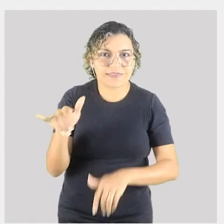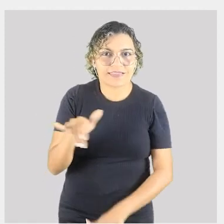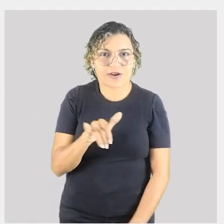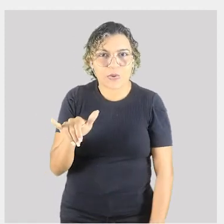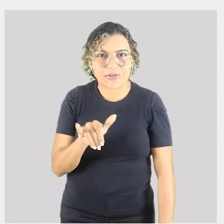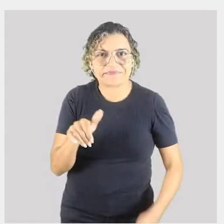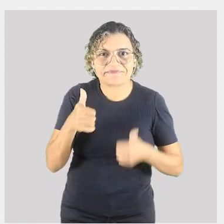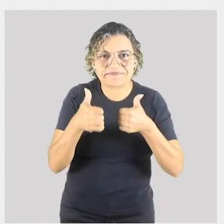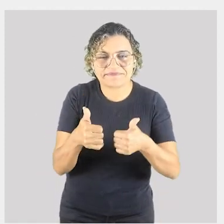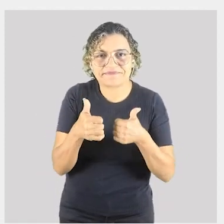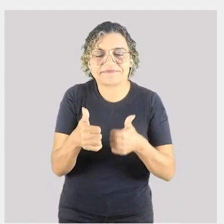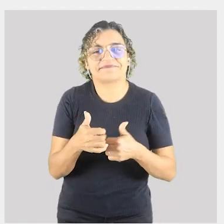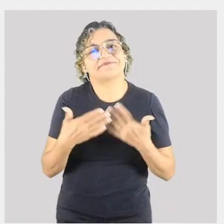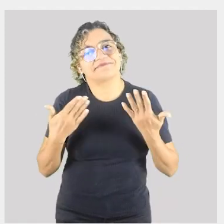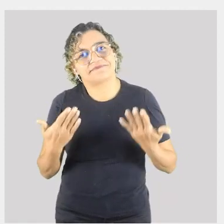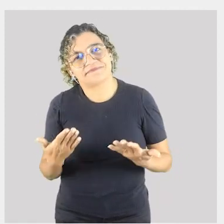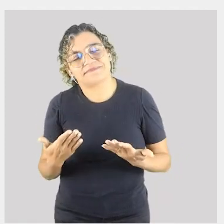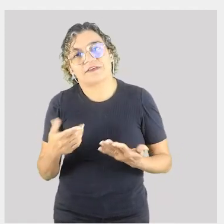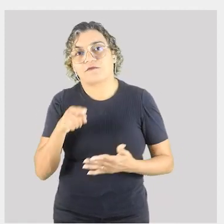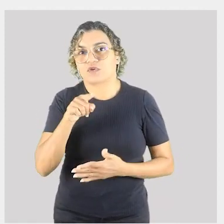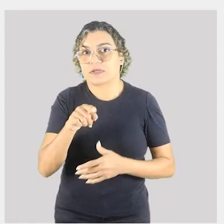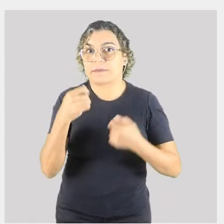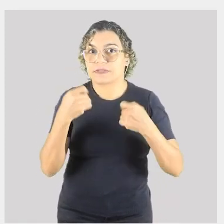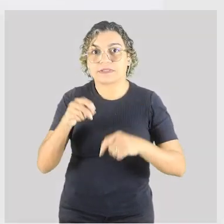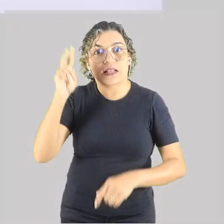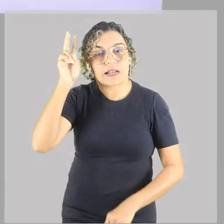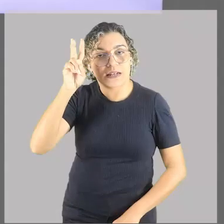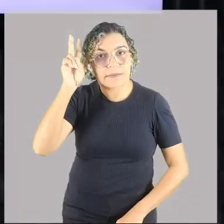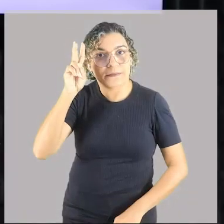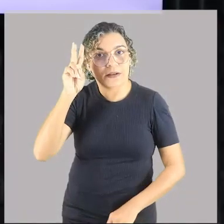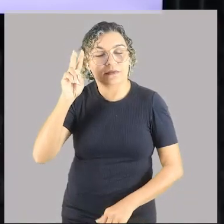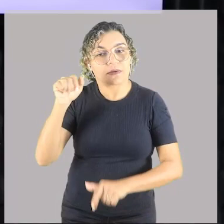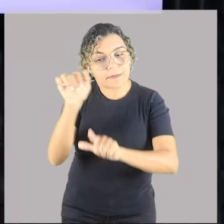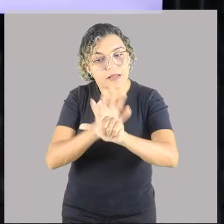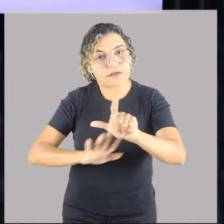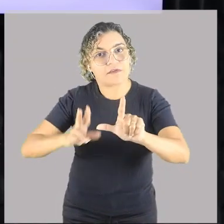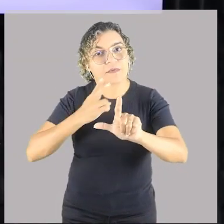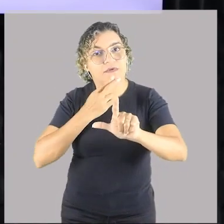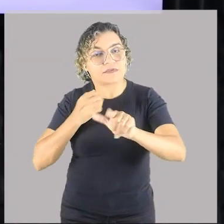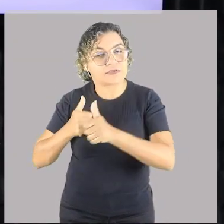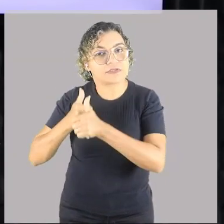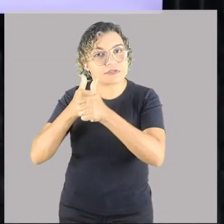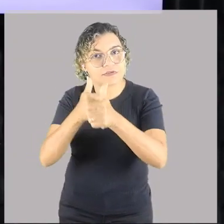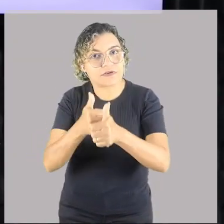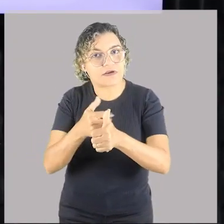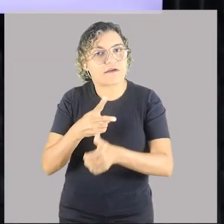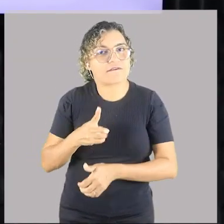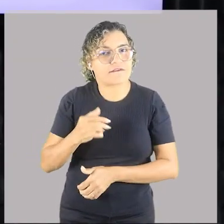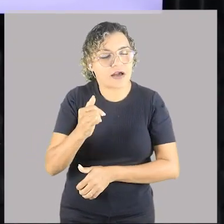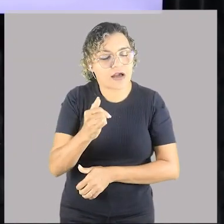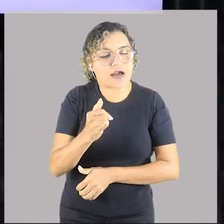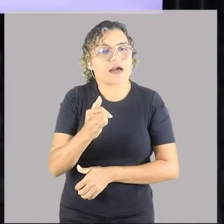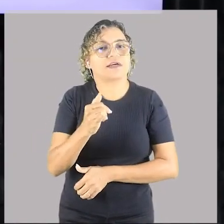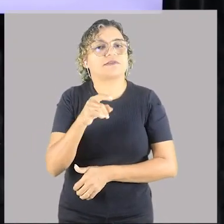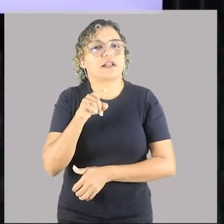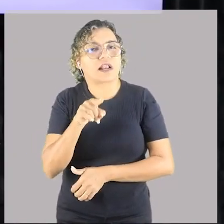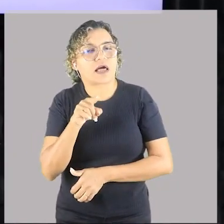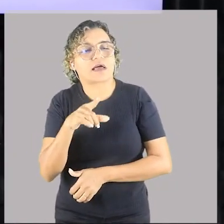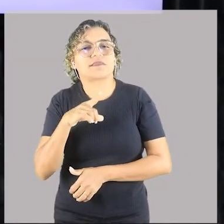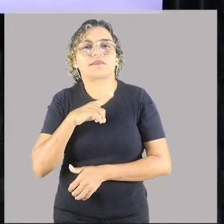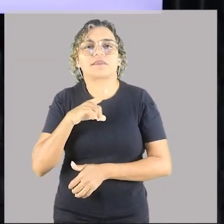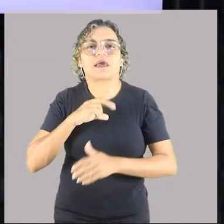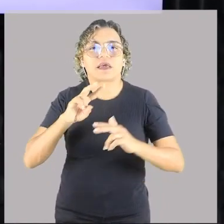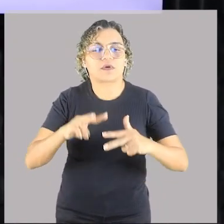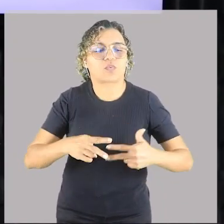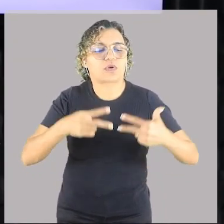Tranquilo. Galerinha, não se esqueça, ó, siga a nossa plataforma lá no YouTube, vai lá no cantinho, tem lá bem